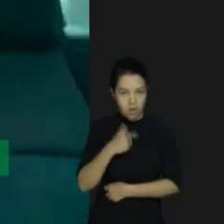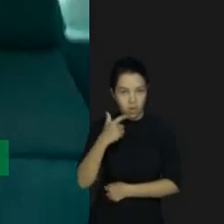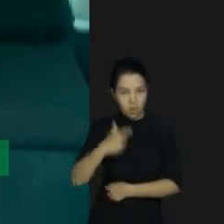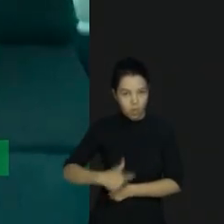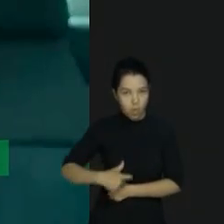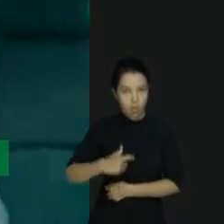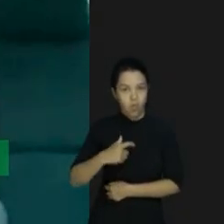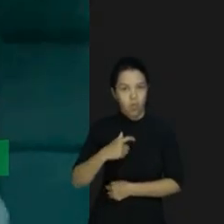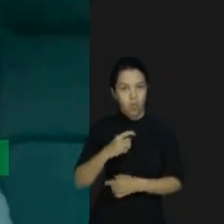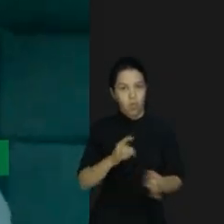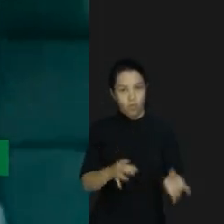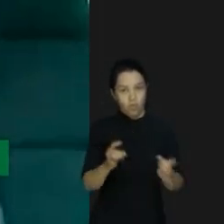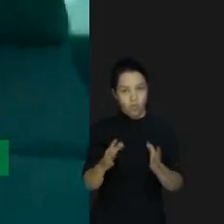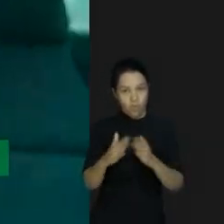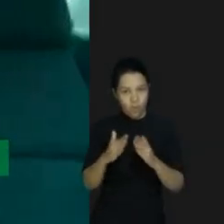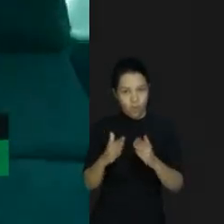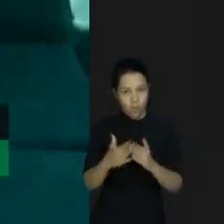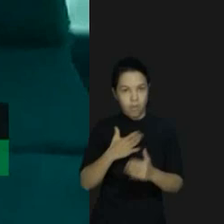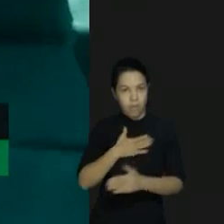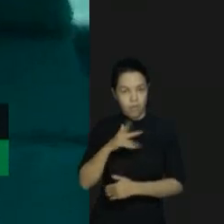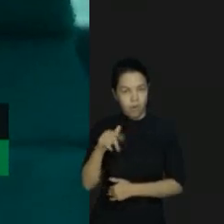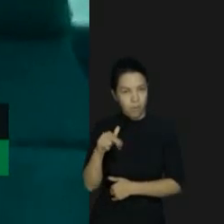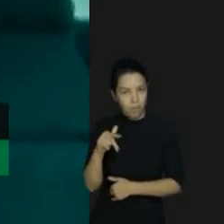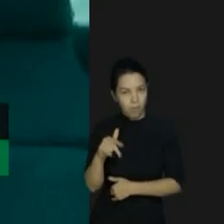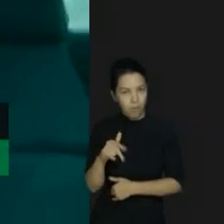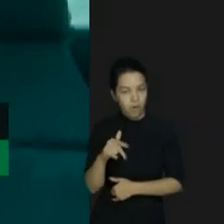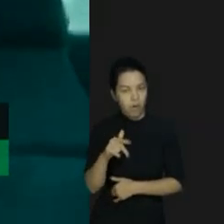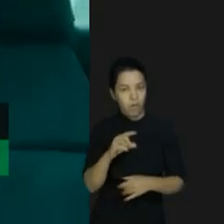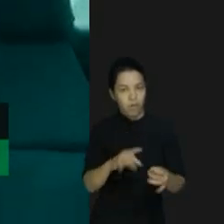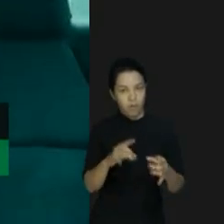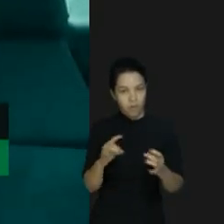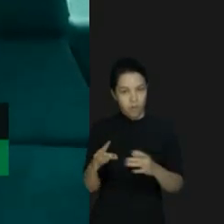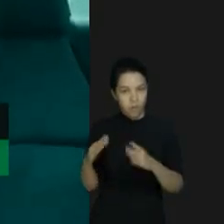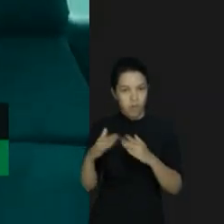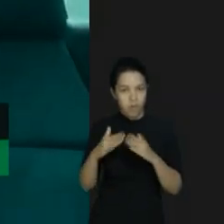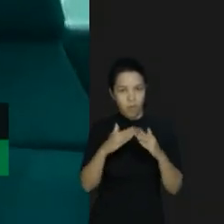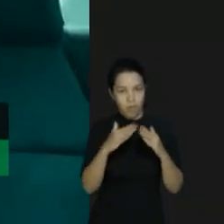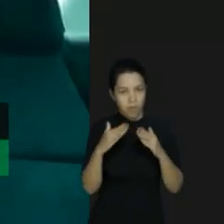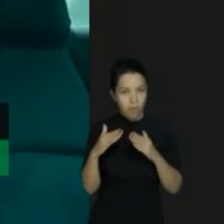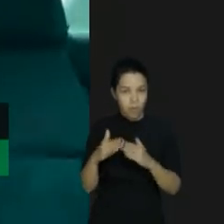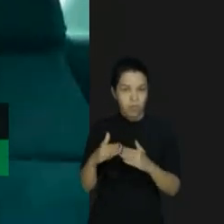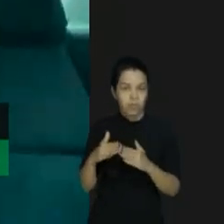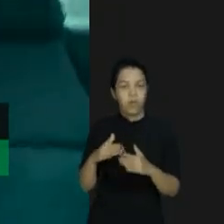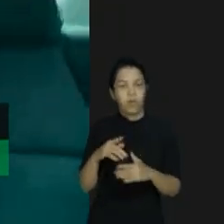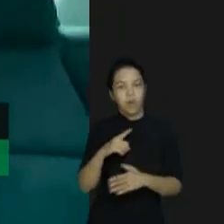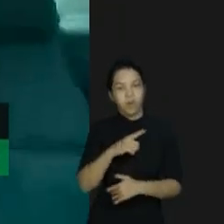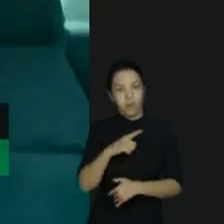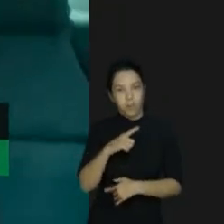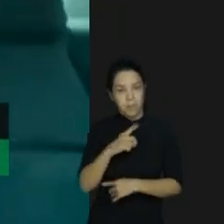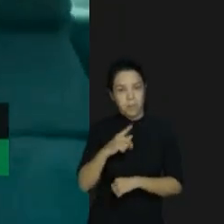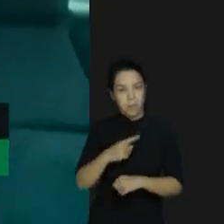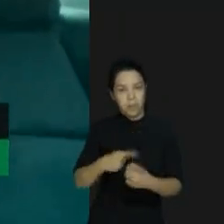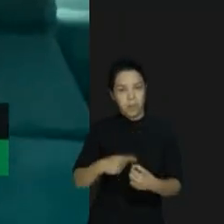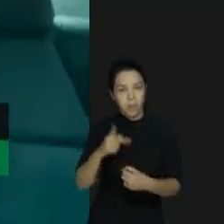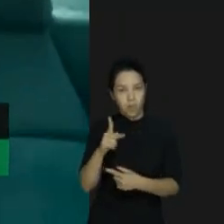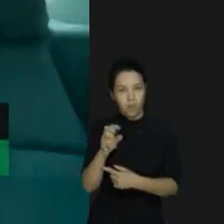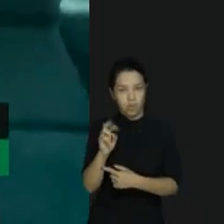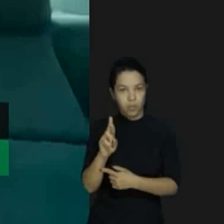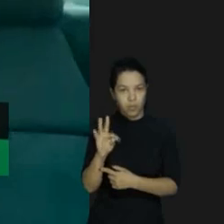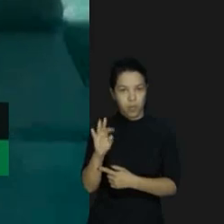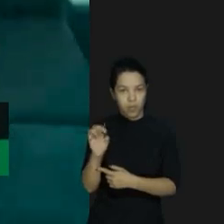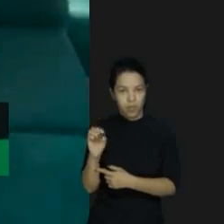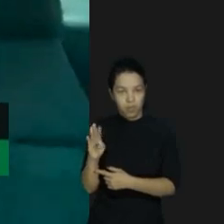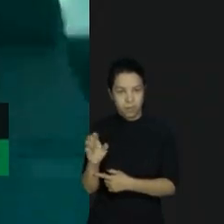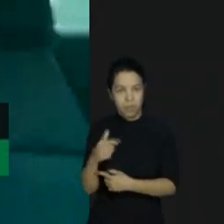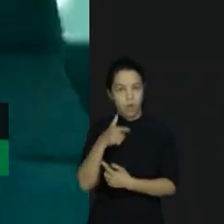também tenho um irmão que é corretor de imóveis aqui na cidade de Porto Belo, Balneário Periquê, e dizer que ontem eu tive a notícia,